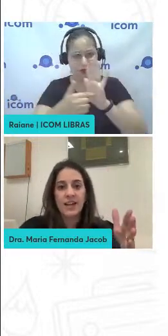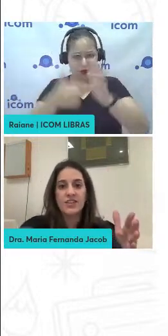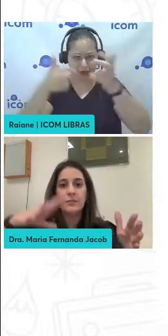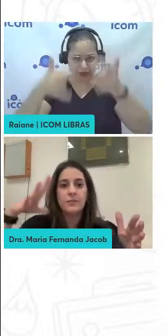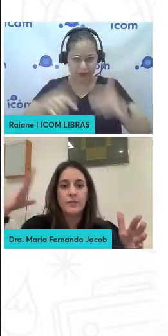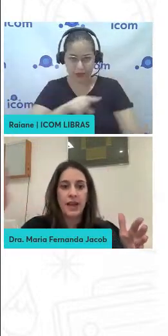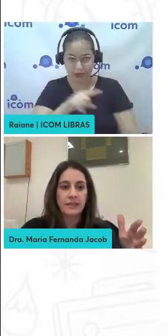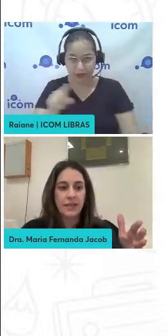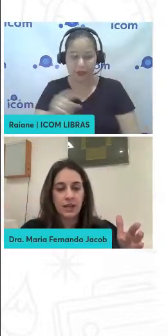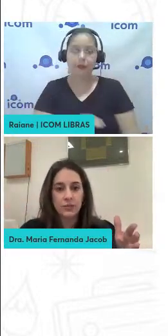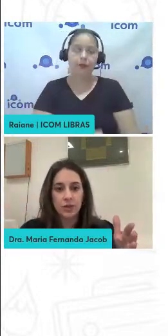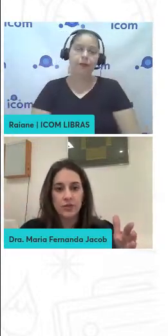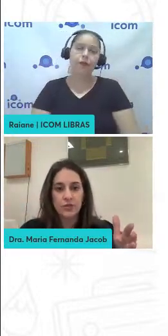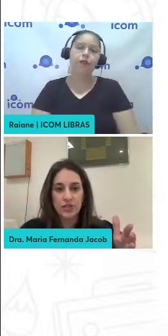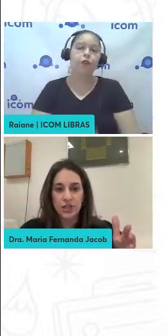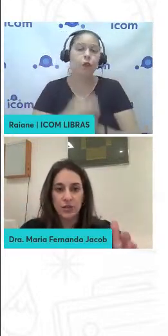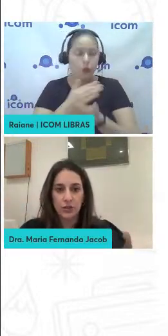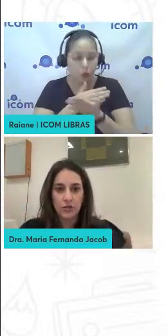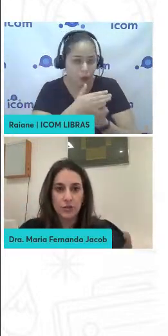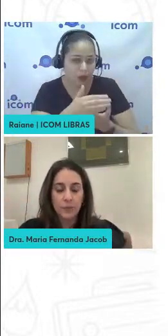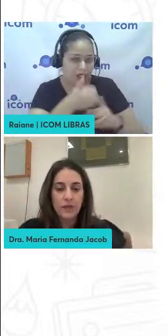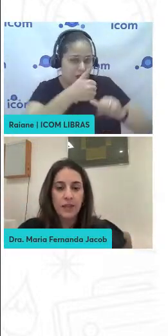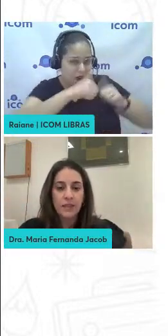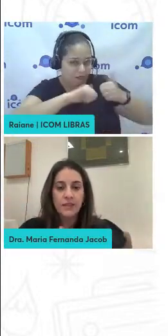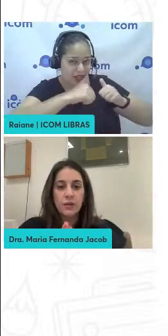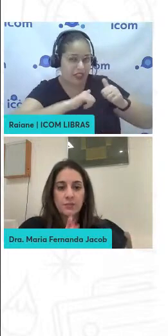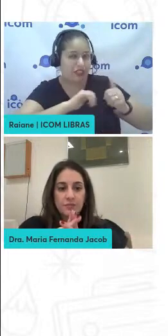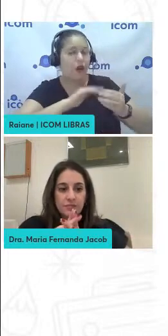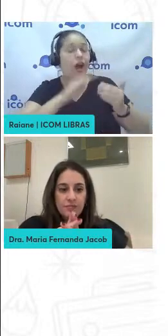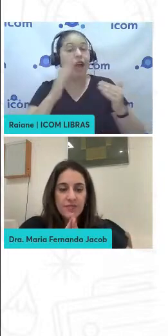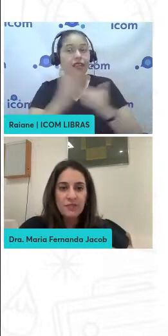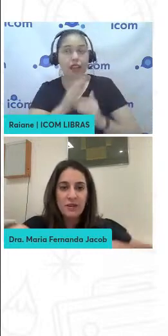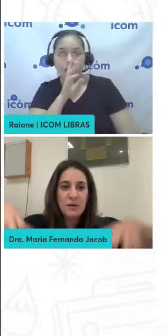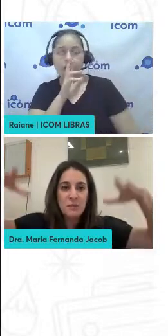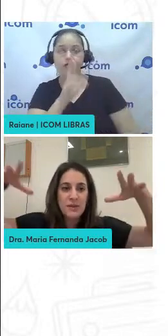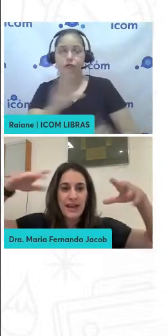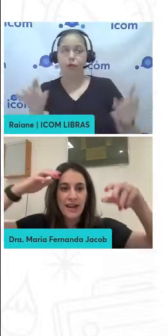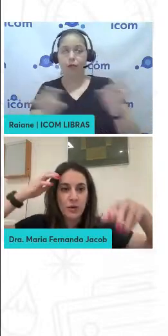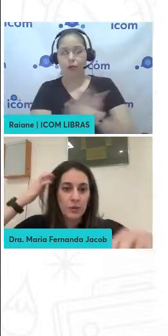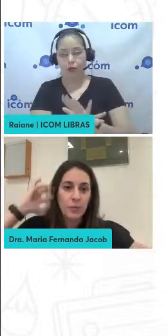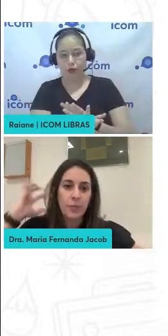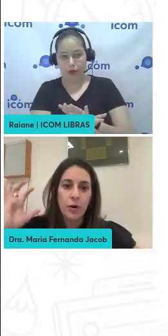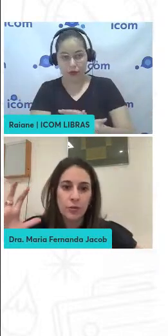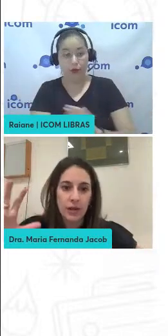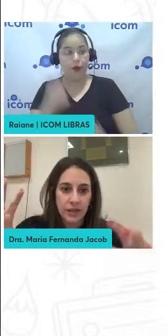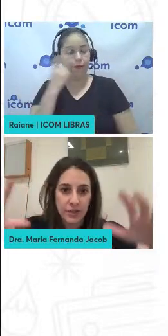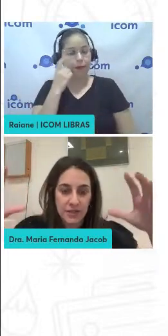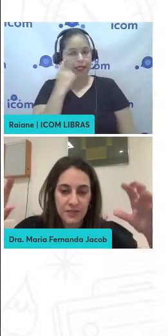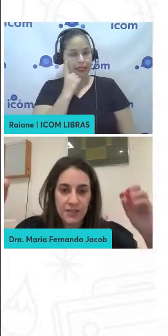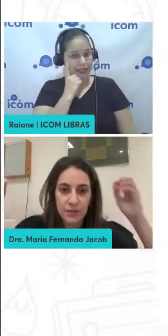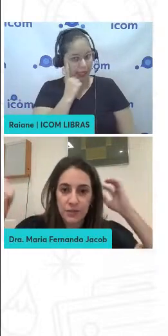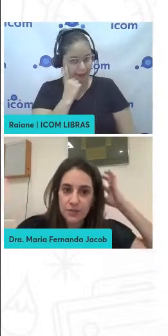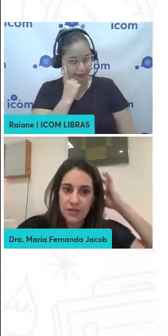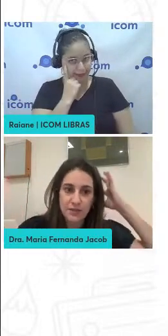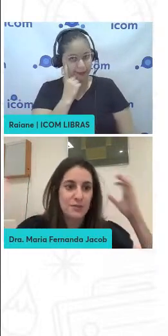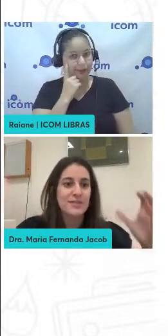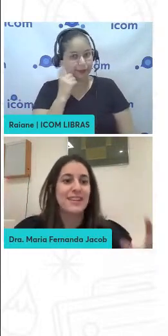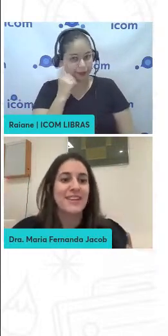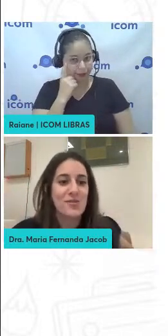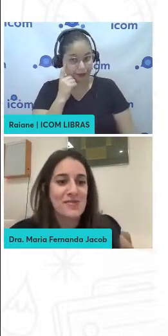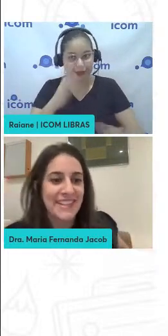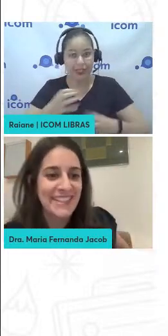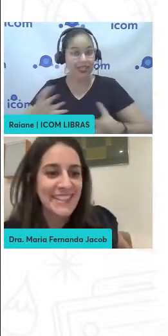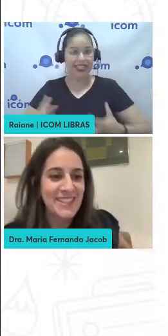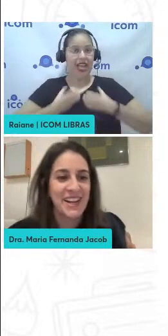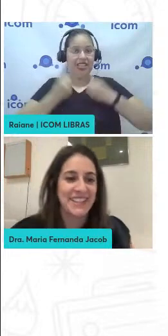a triagem até o nosso diagnóstico. Então, vamos ampliar agora um pouco aqui a nossa visão. Não se